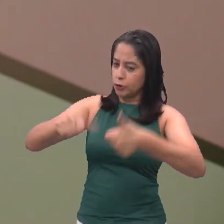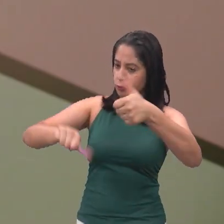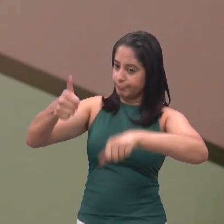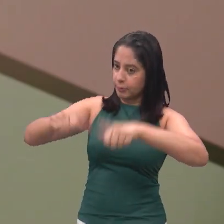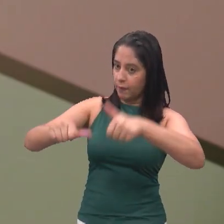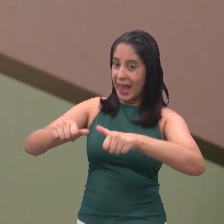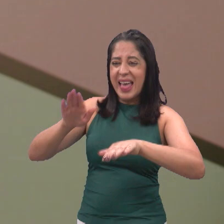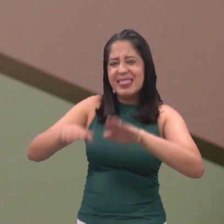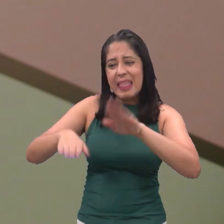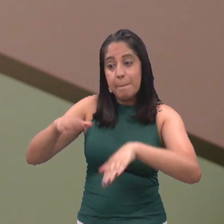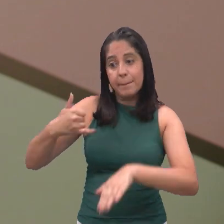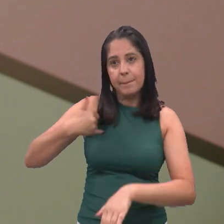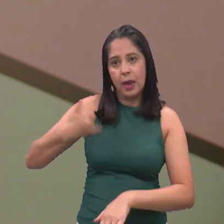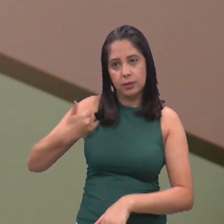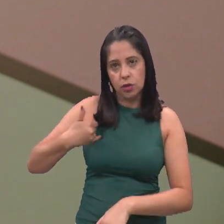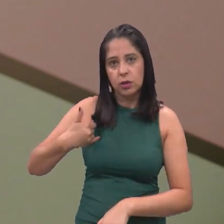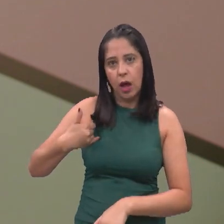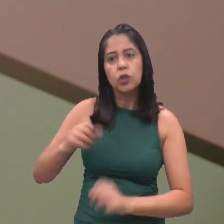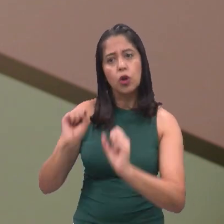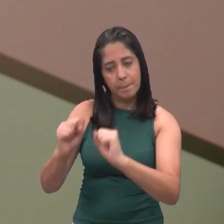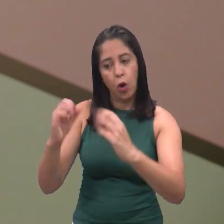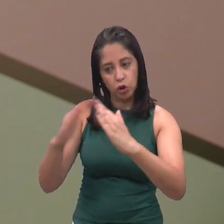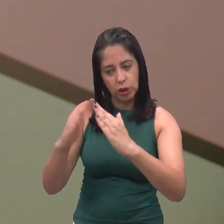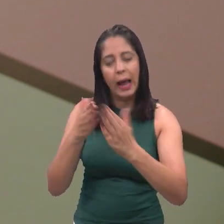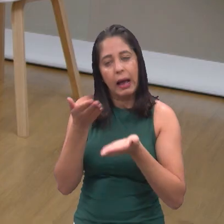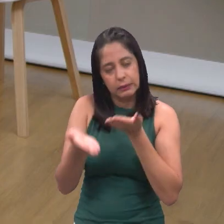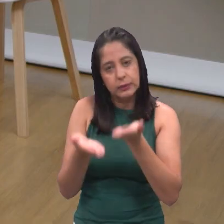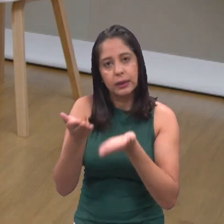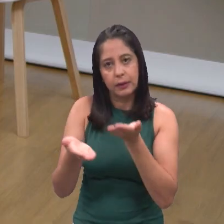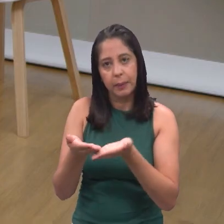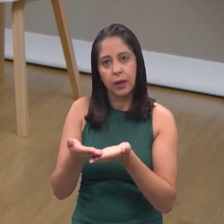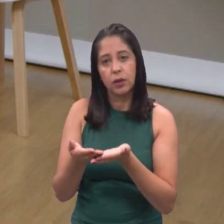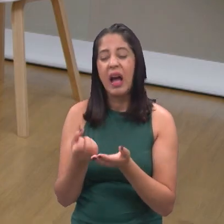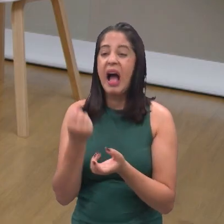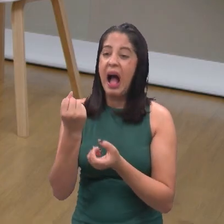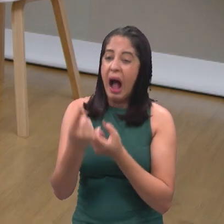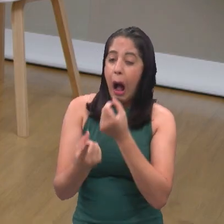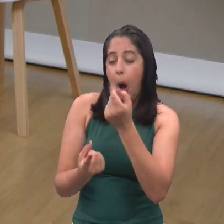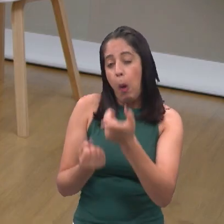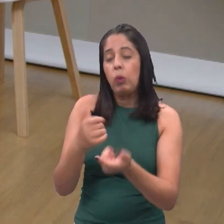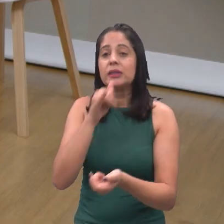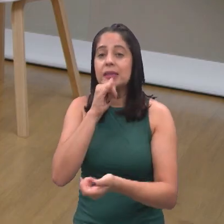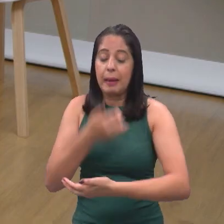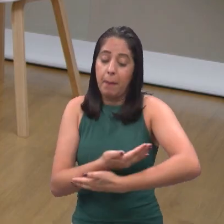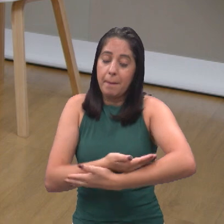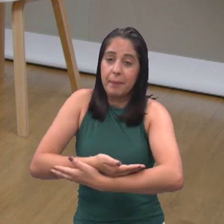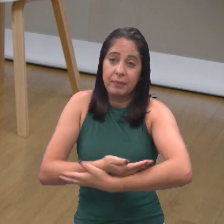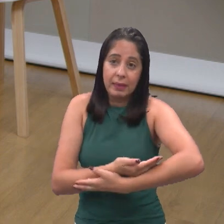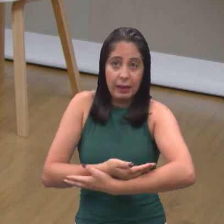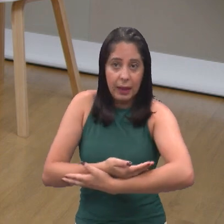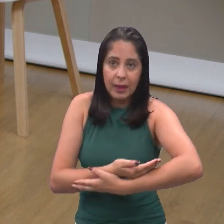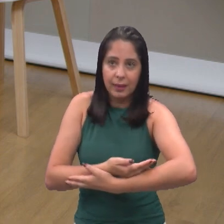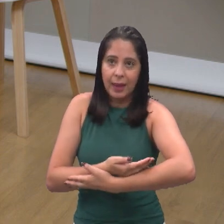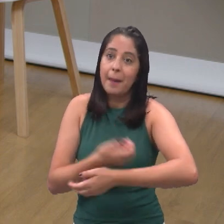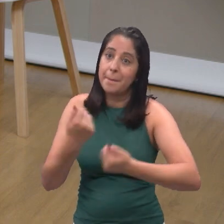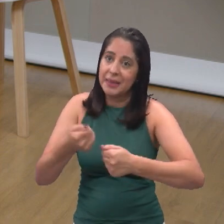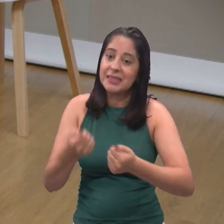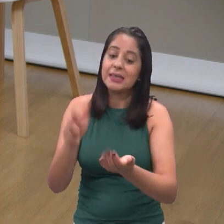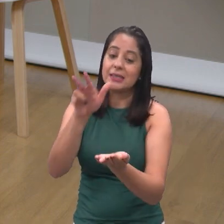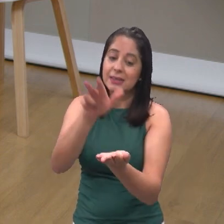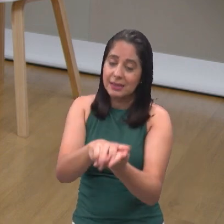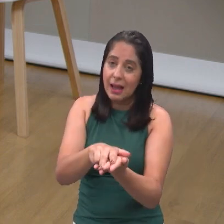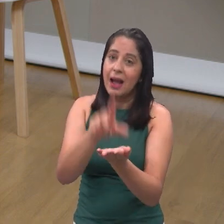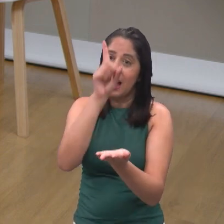do paciente, a gente pode tratar em casa ou não. Então, tem pacientes bebês, por exemplo, em geral a gente costuma internar, porque às vezes precisa